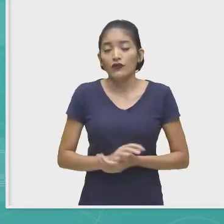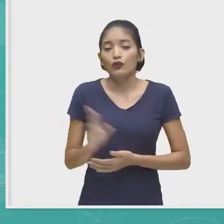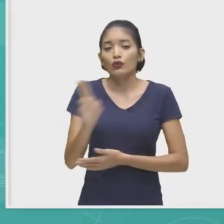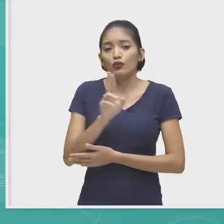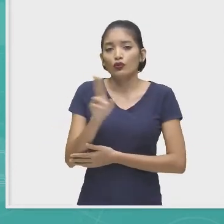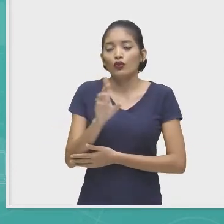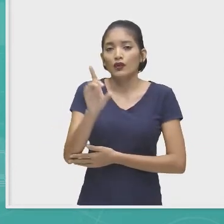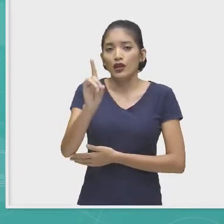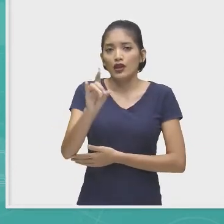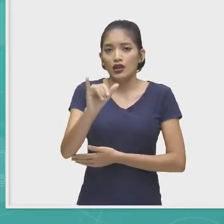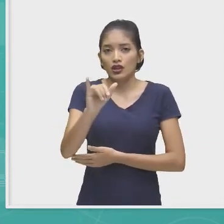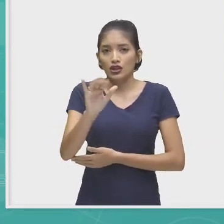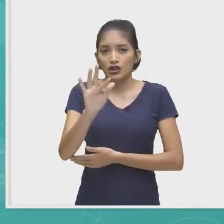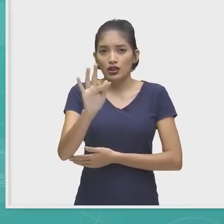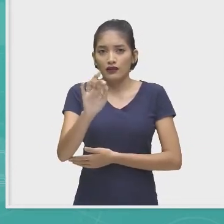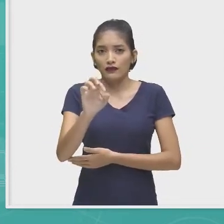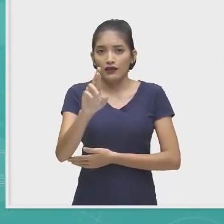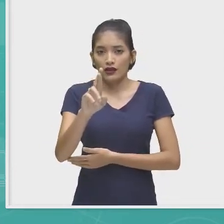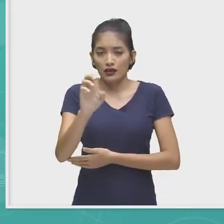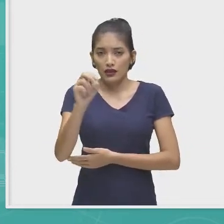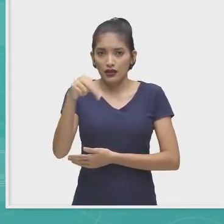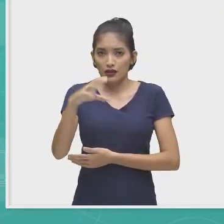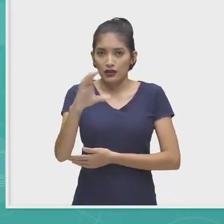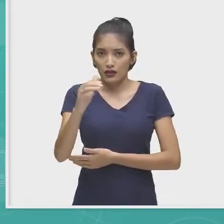chama-se diferença.